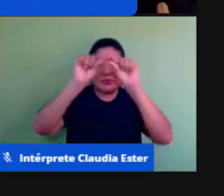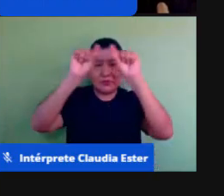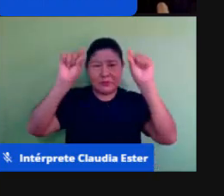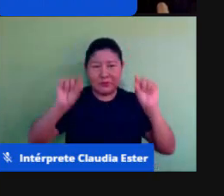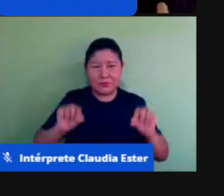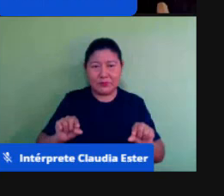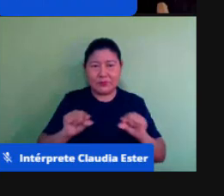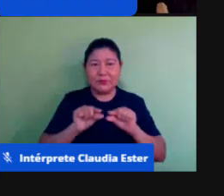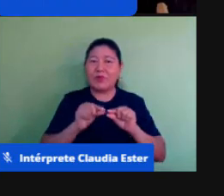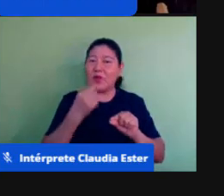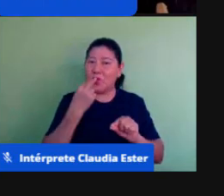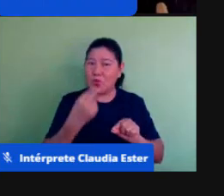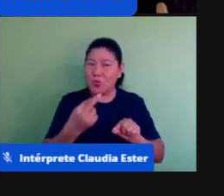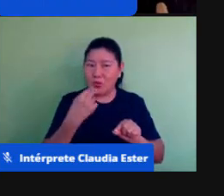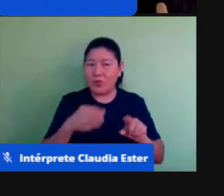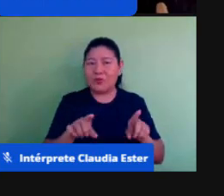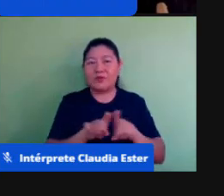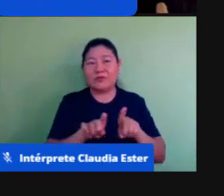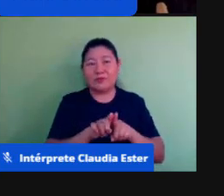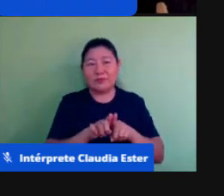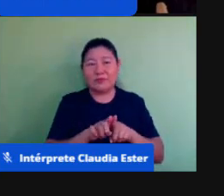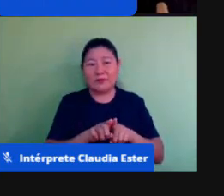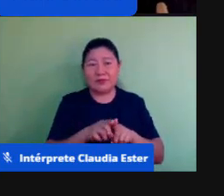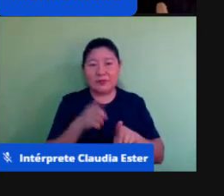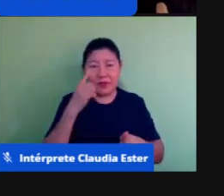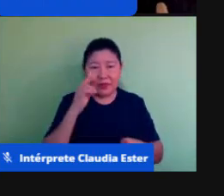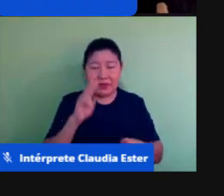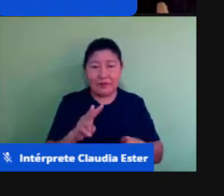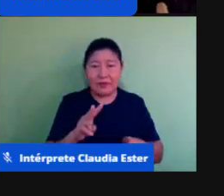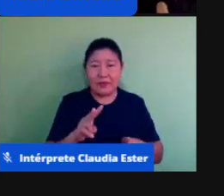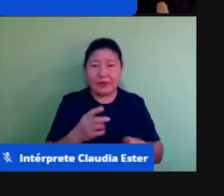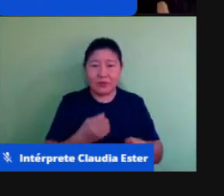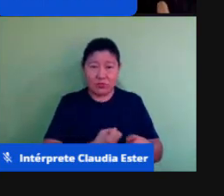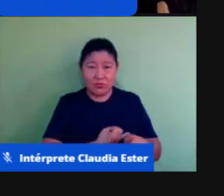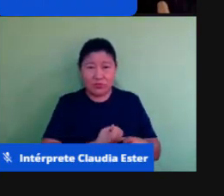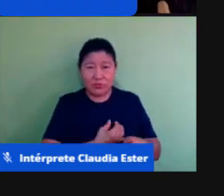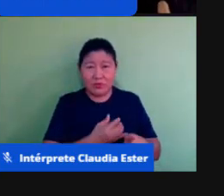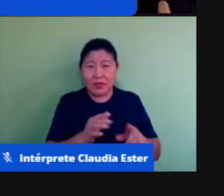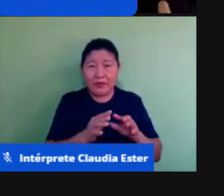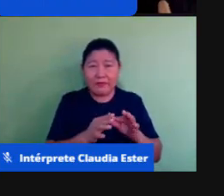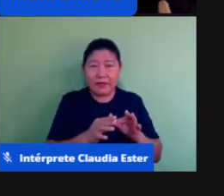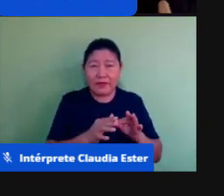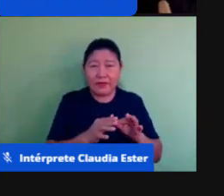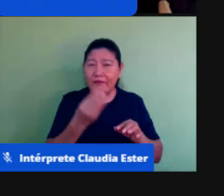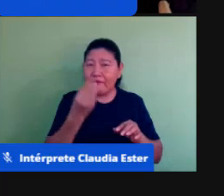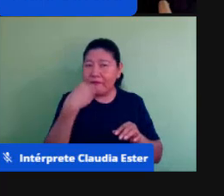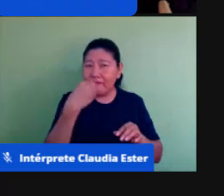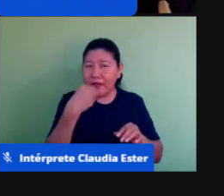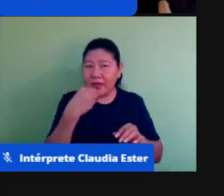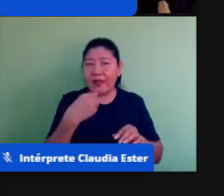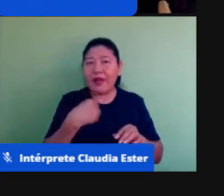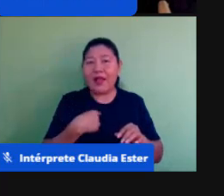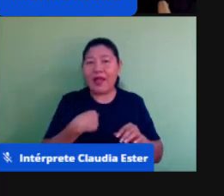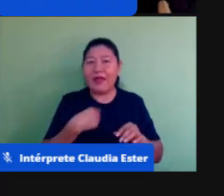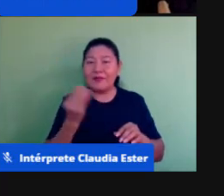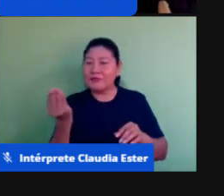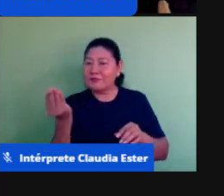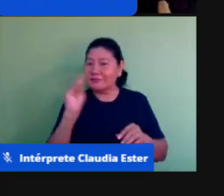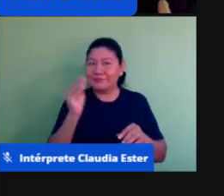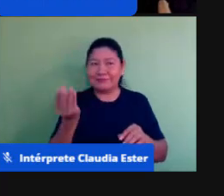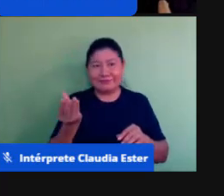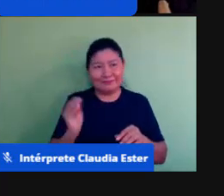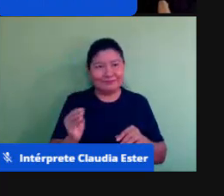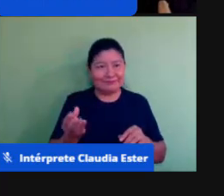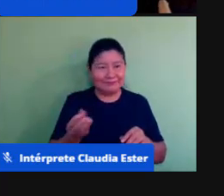de trilha, tava só os números assim bem apagadinho. Aí eu tive que dar uma corzinha, tá vendo? Eu coloquei alguns desenhos para ficar